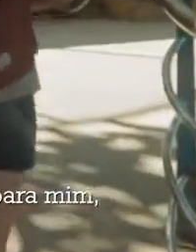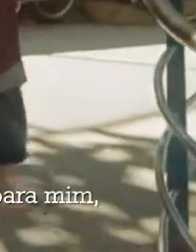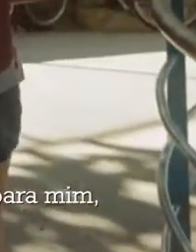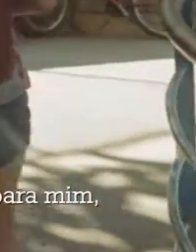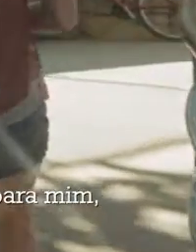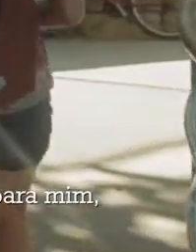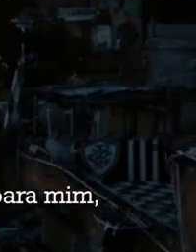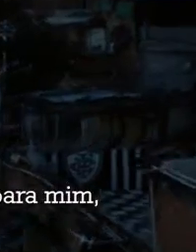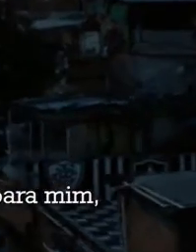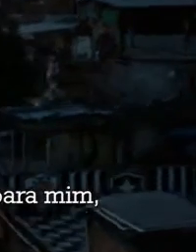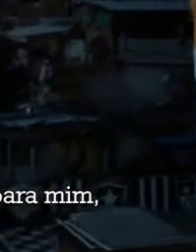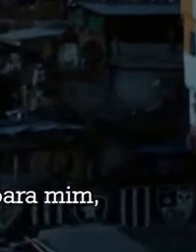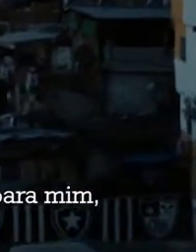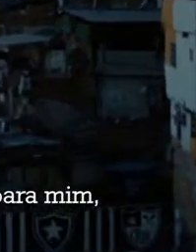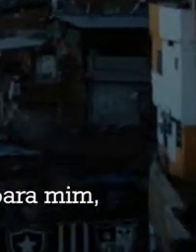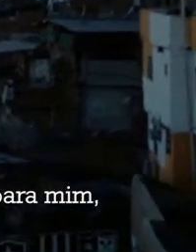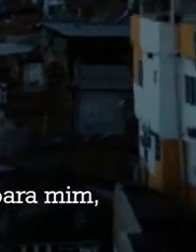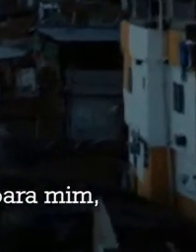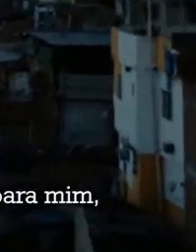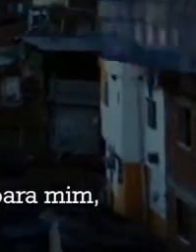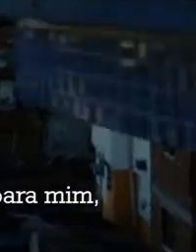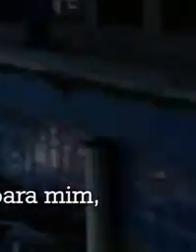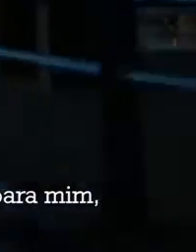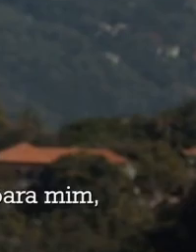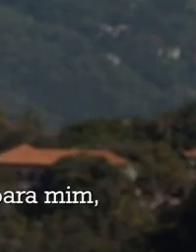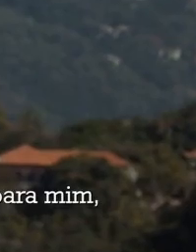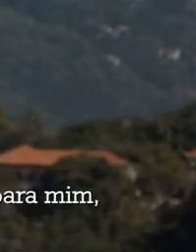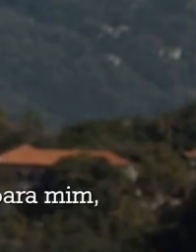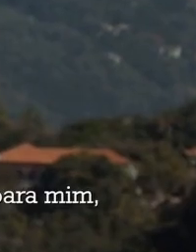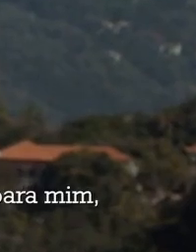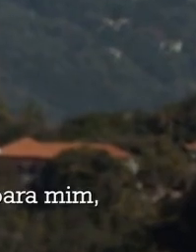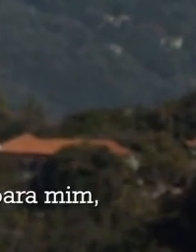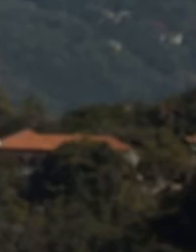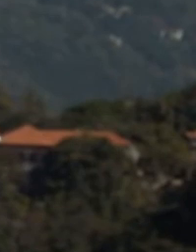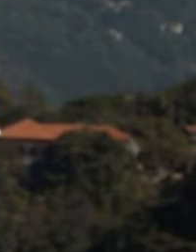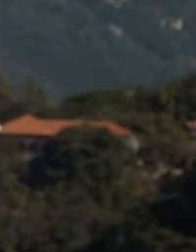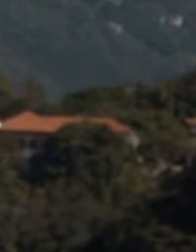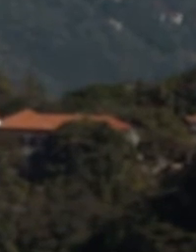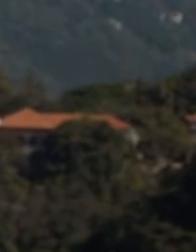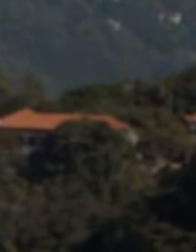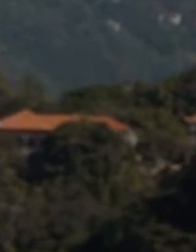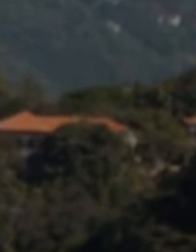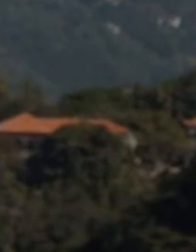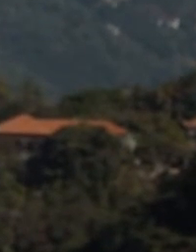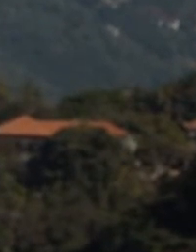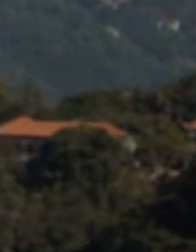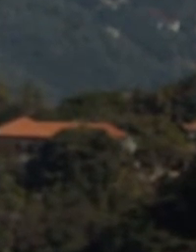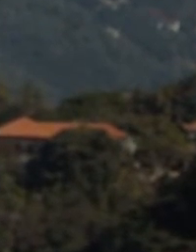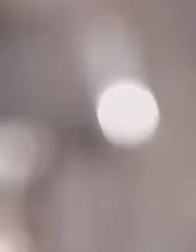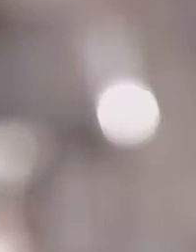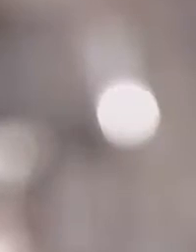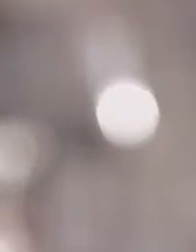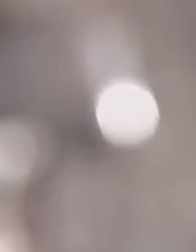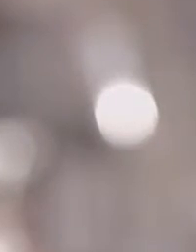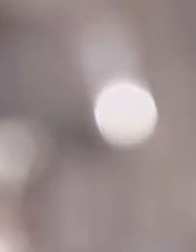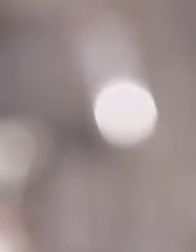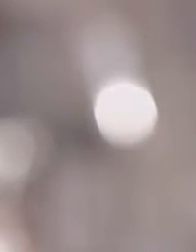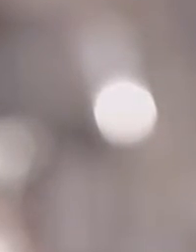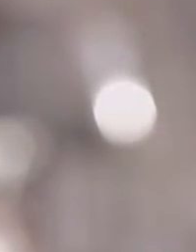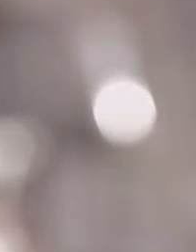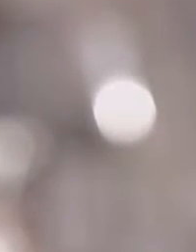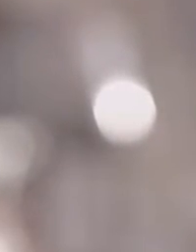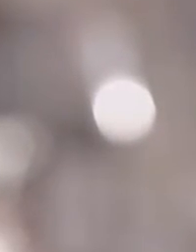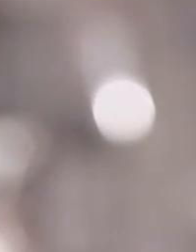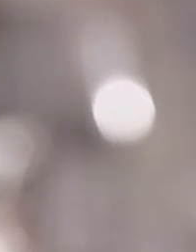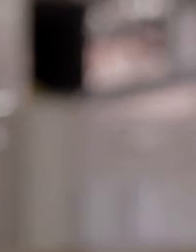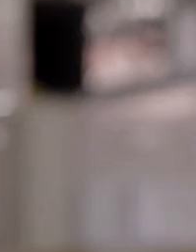partir dali, eu vi que abria-se um leque para mim, né? De oportunidades, né? Quando o Gustavo me chamou para fazer